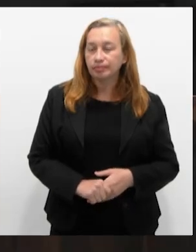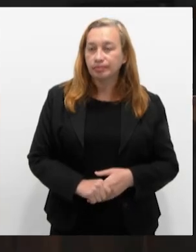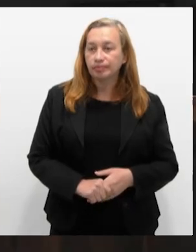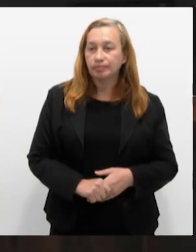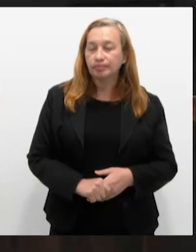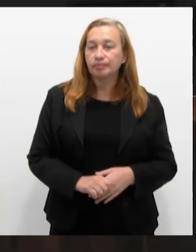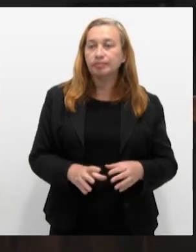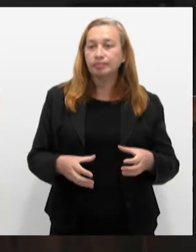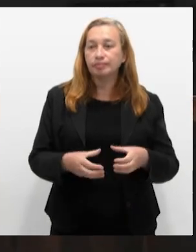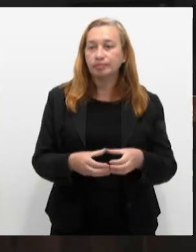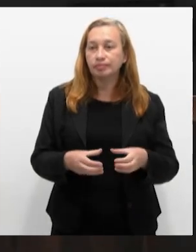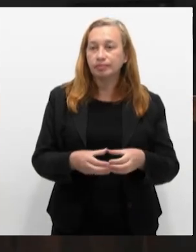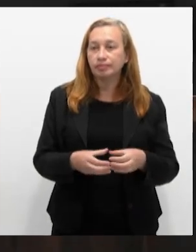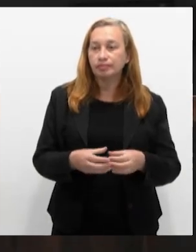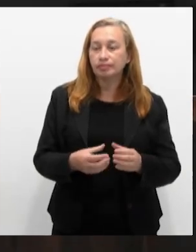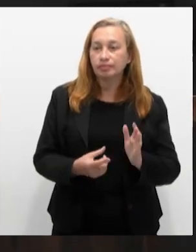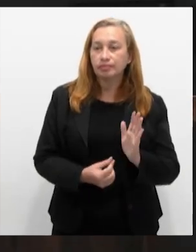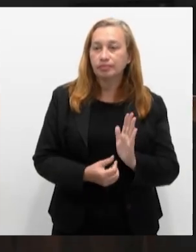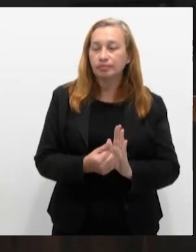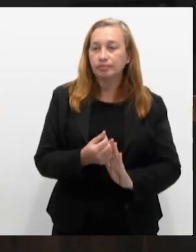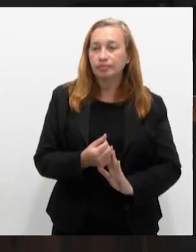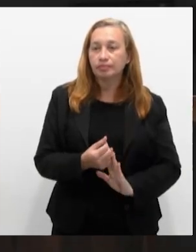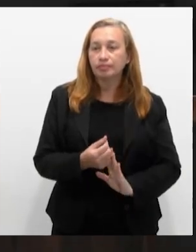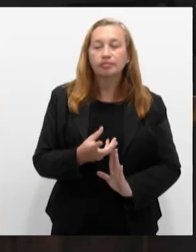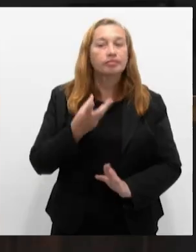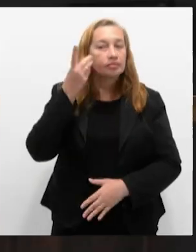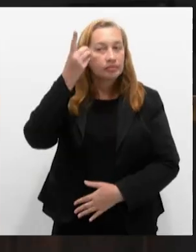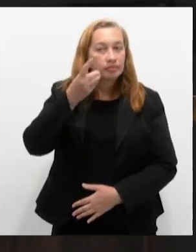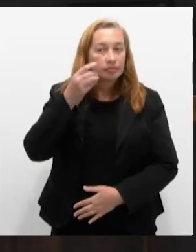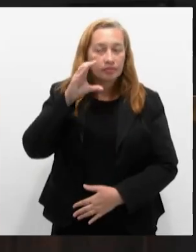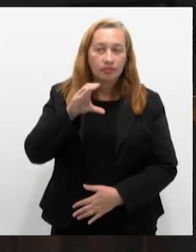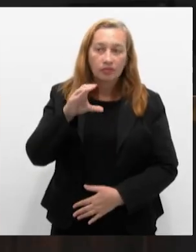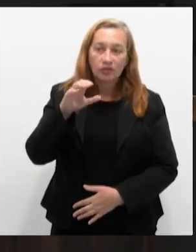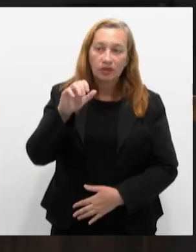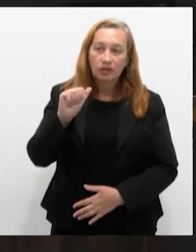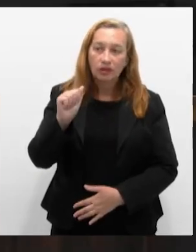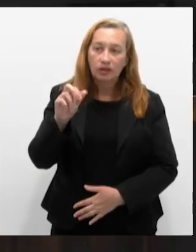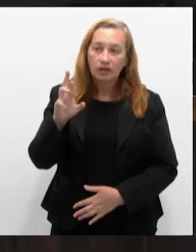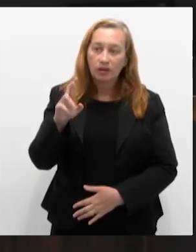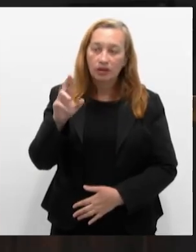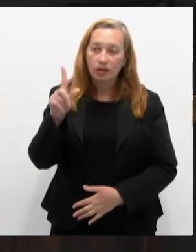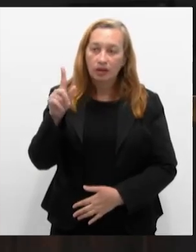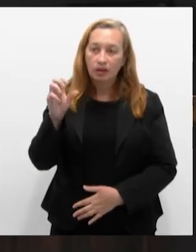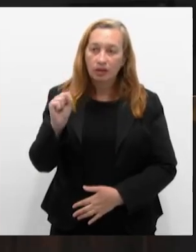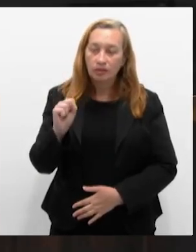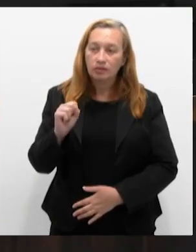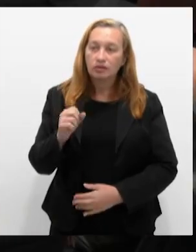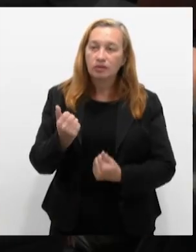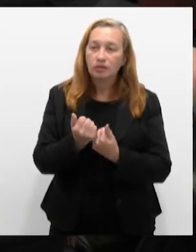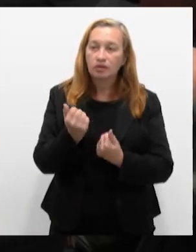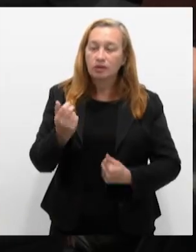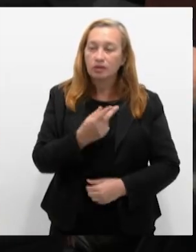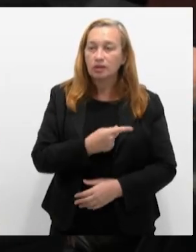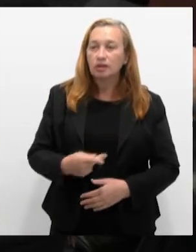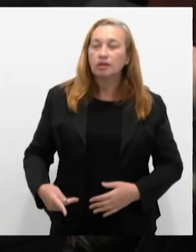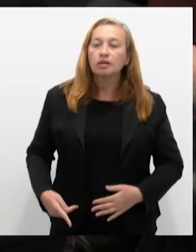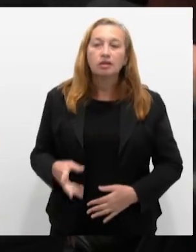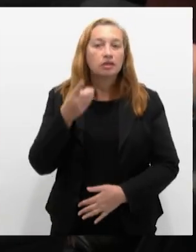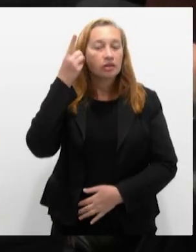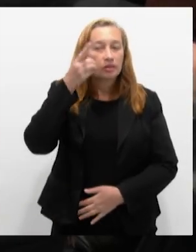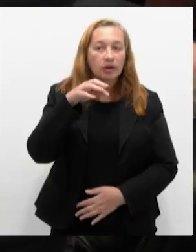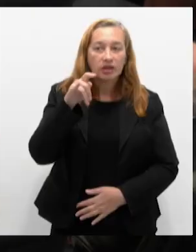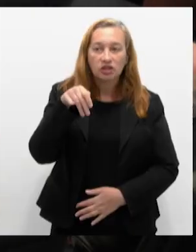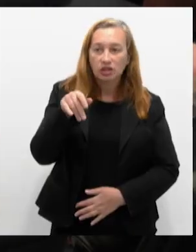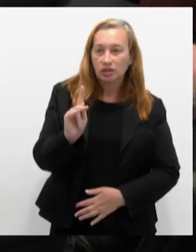Pela Comissão de Orçamento, o deputado Carlos Macedo. Nosso vice-presidente, por favor. Deputado